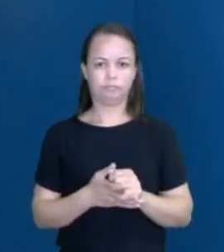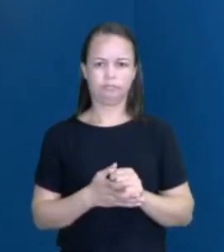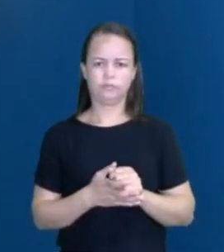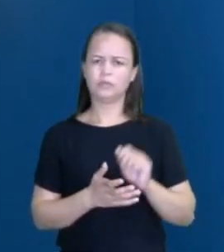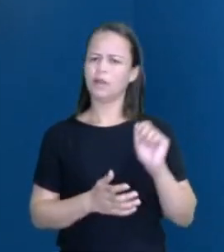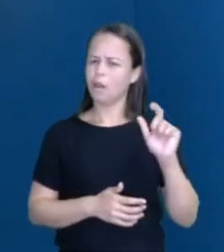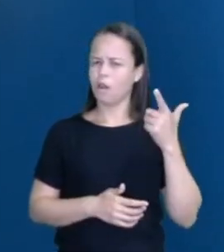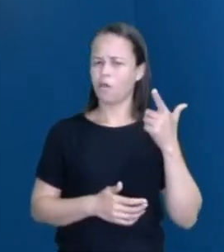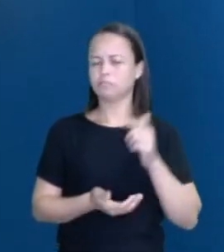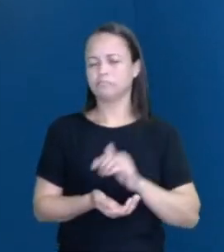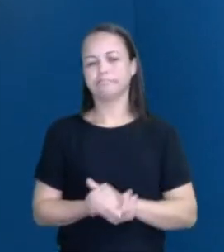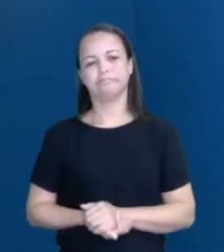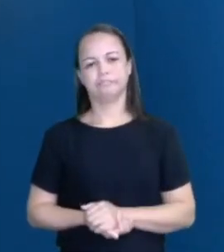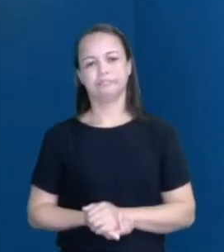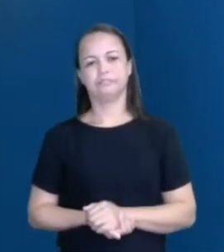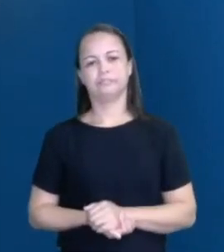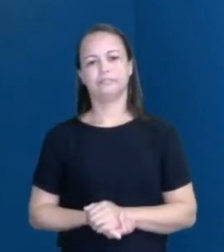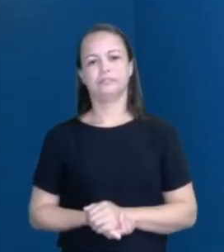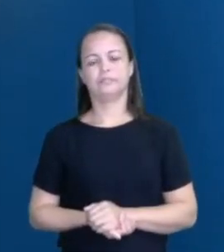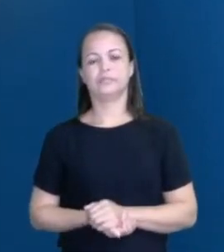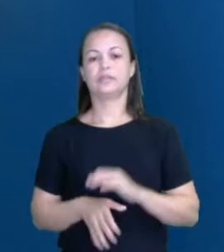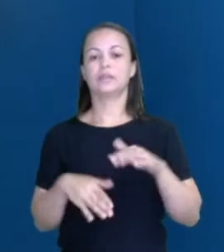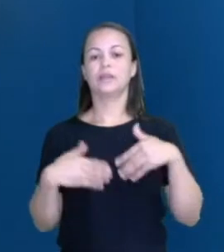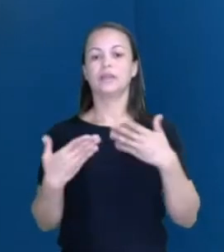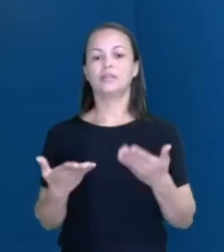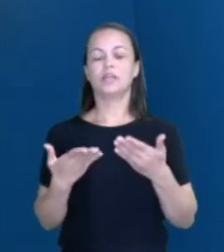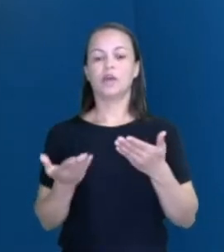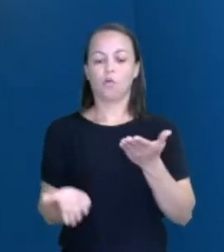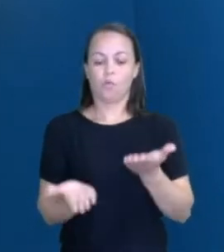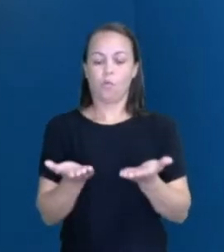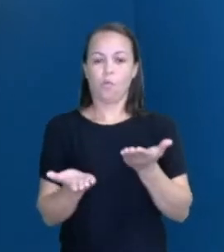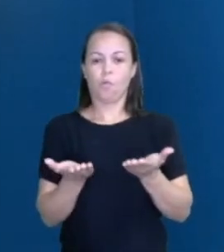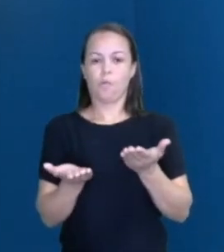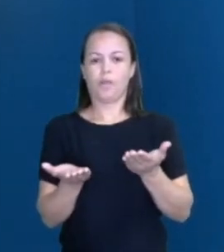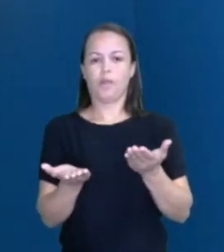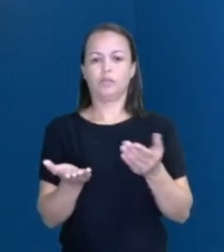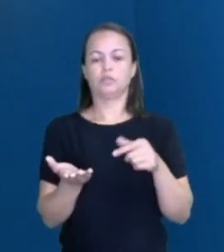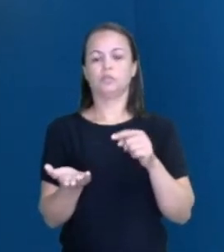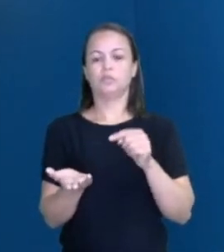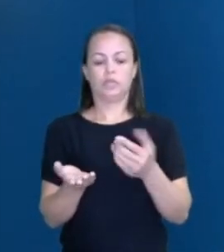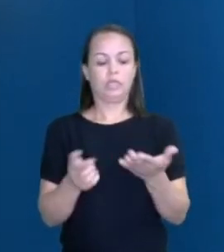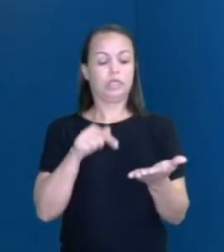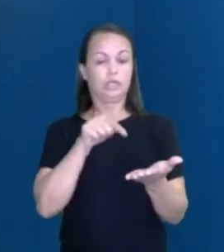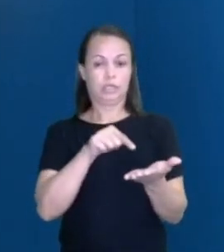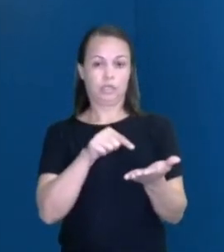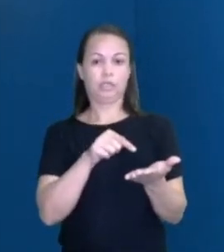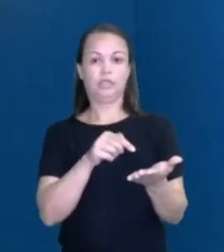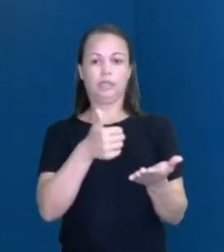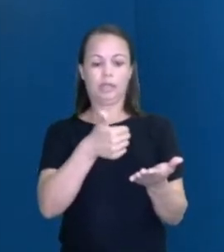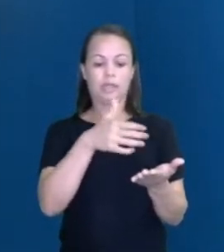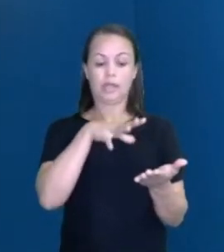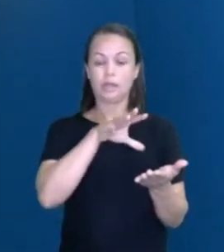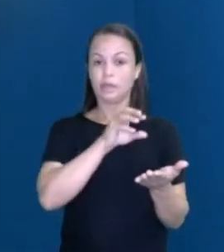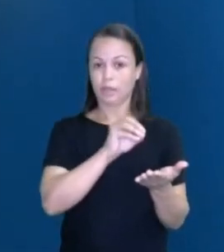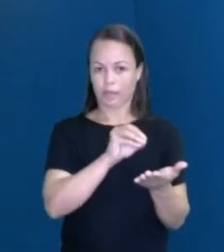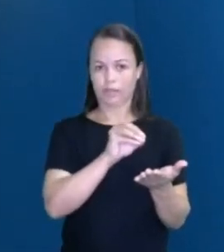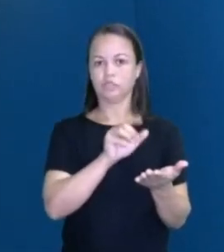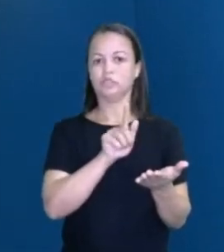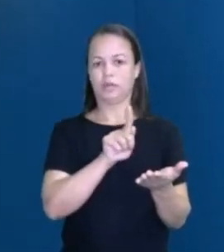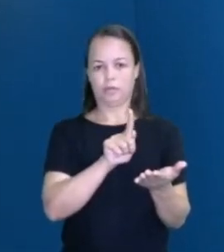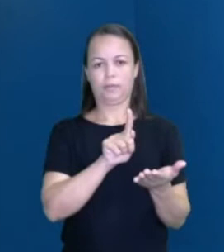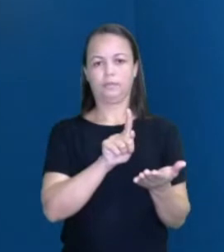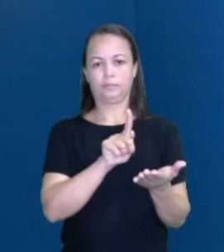Lógico. Então, ó, esse pezinho aqui, eu já sei que tem 10 gramas. Esse aqui é